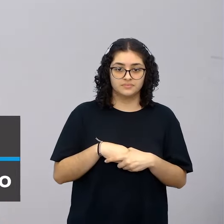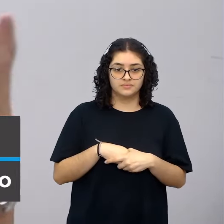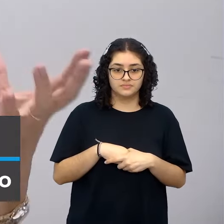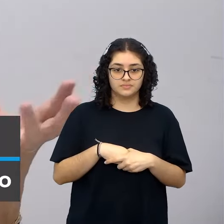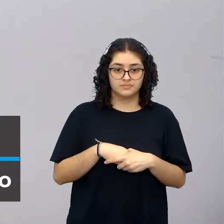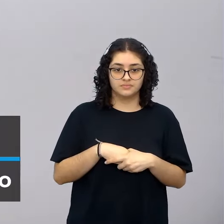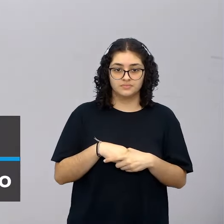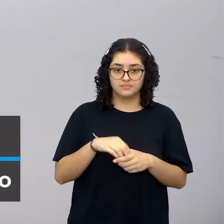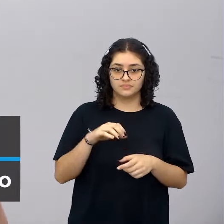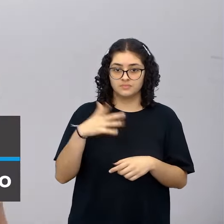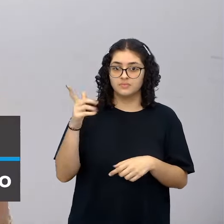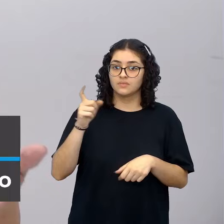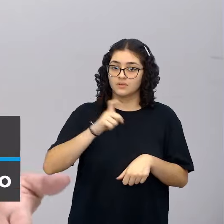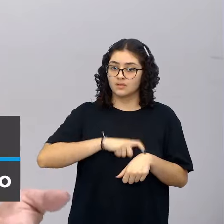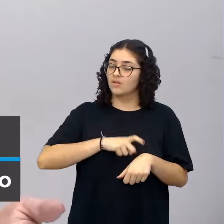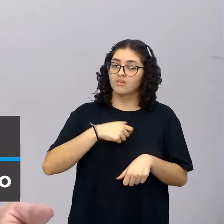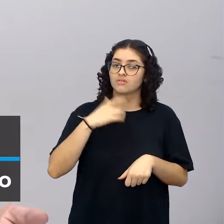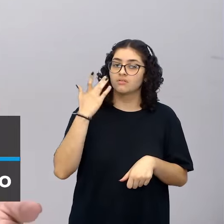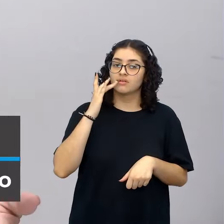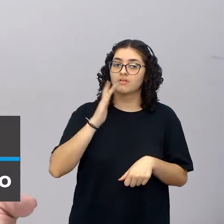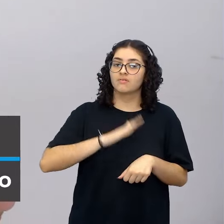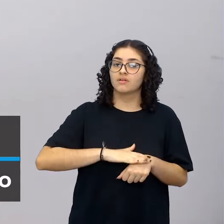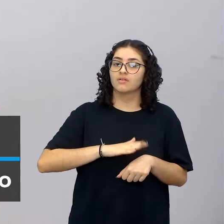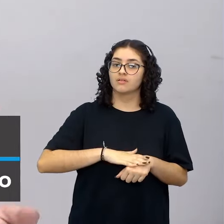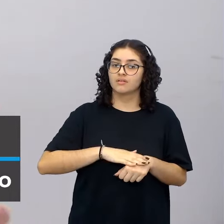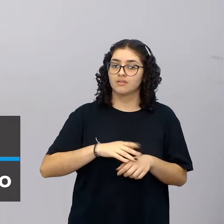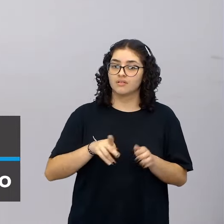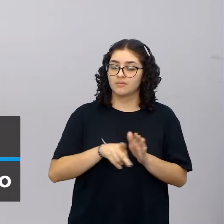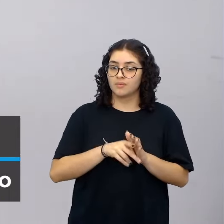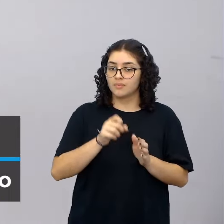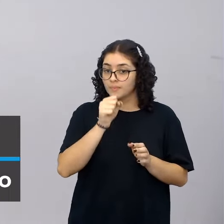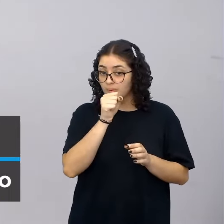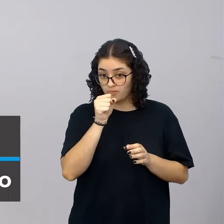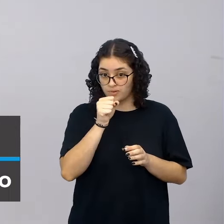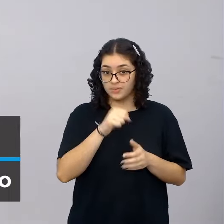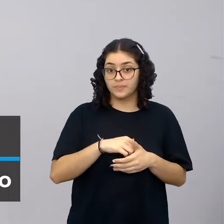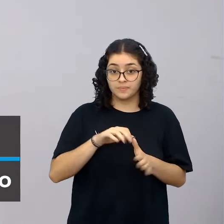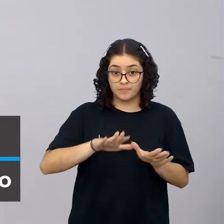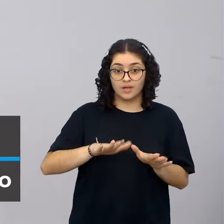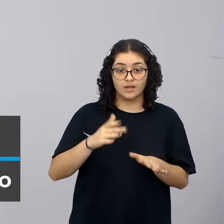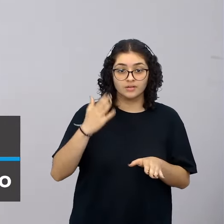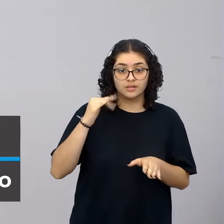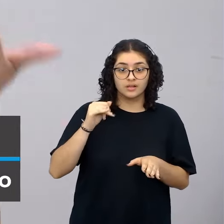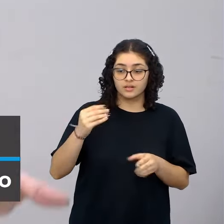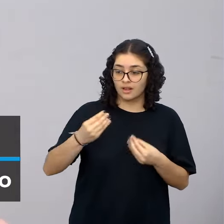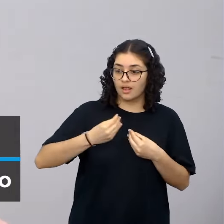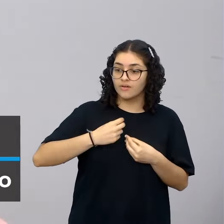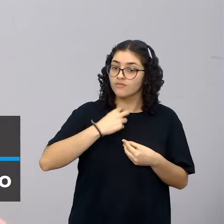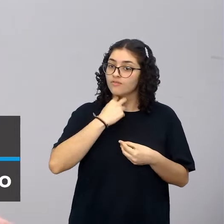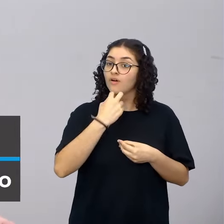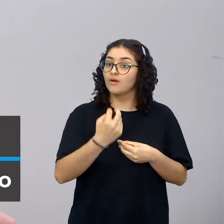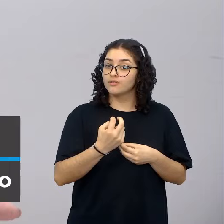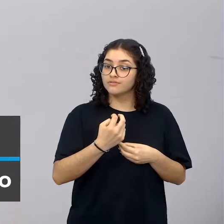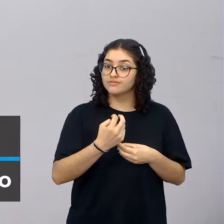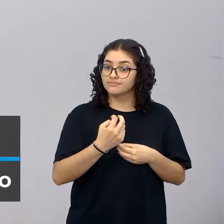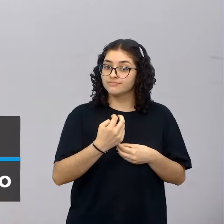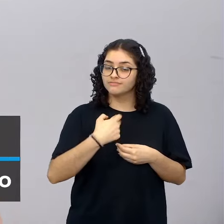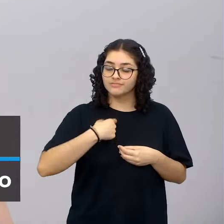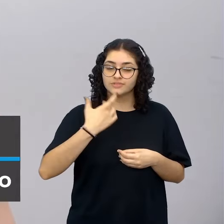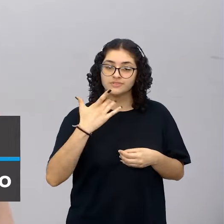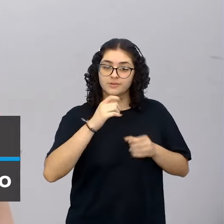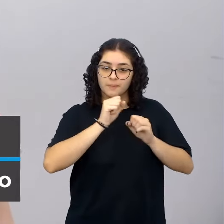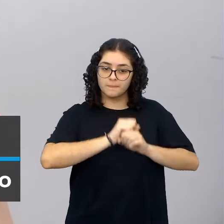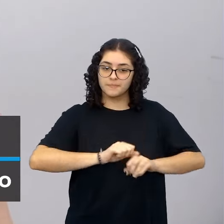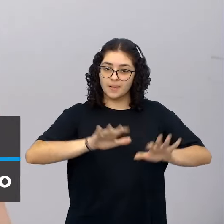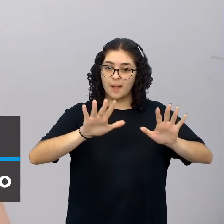Em outros momentos eu não saberia o que fazer com este microfone, mas eu sei que ele está me dando voz para falar com vocês E aí eu tenho uma